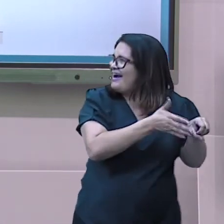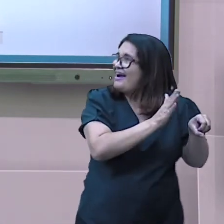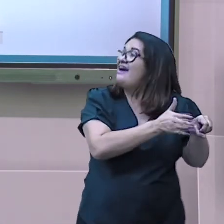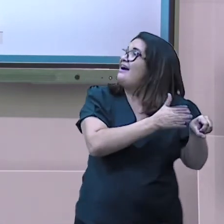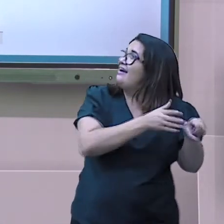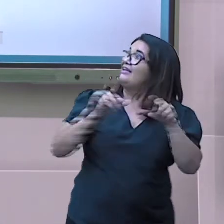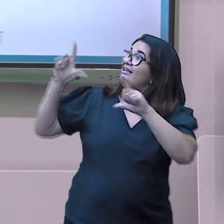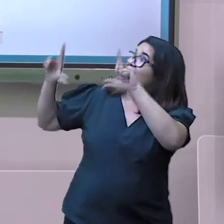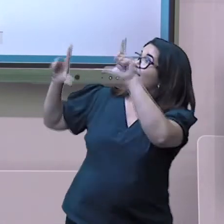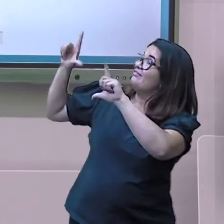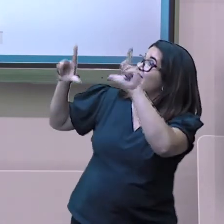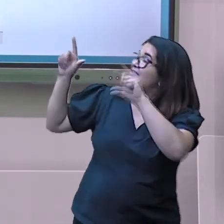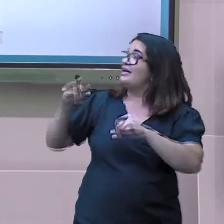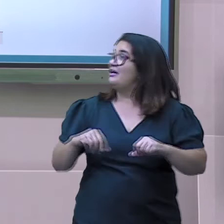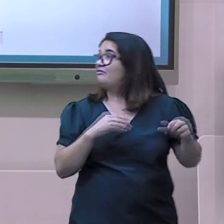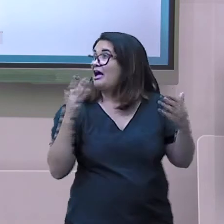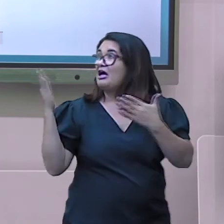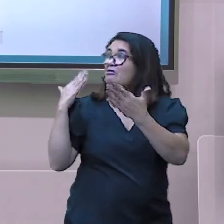uma artéria,